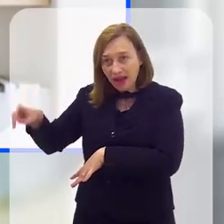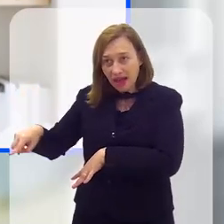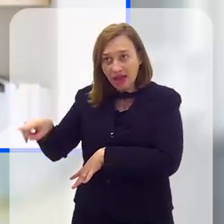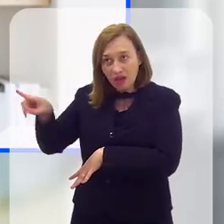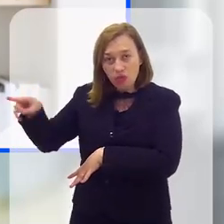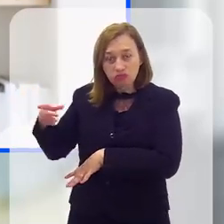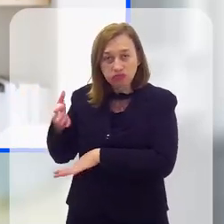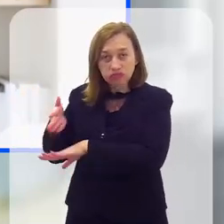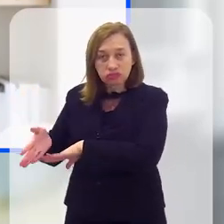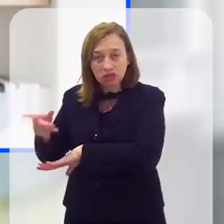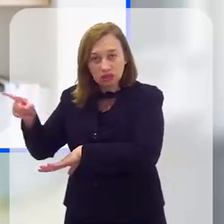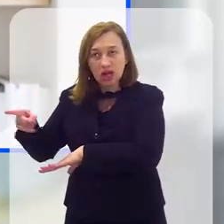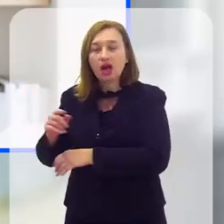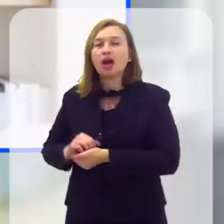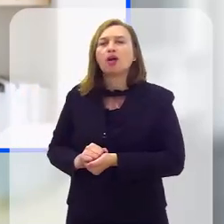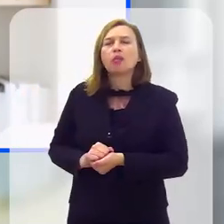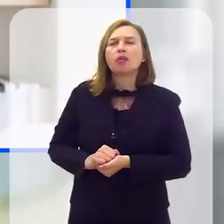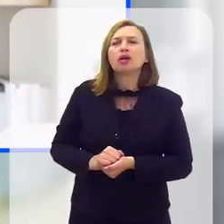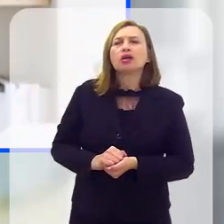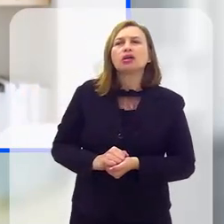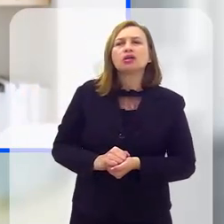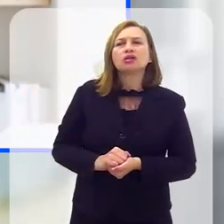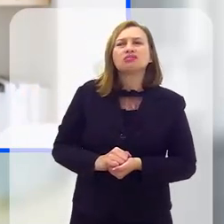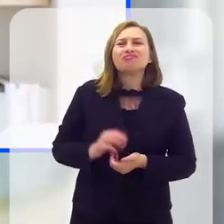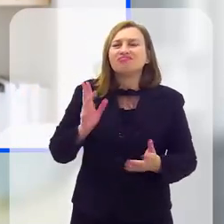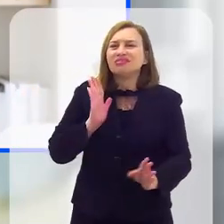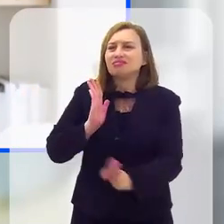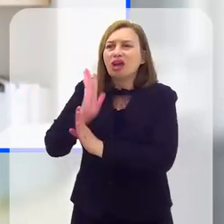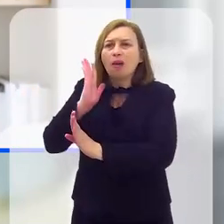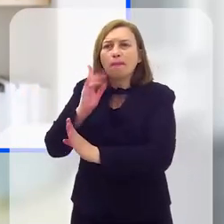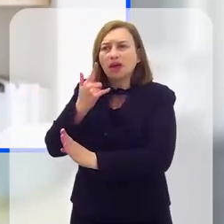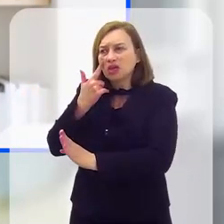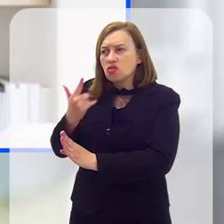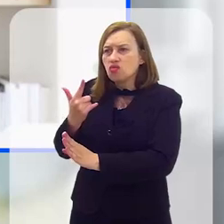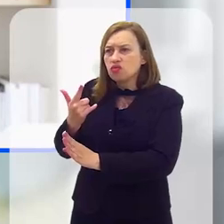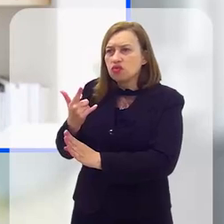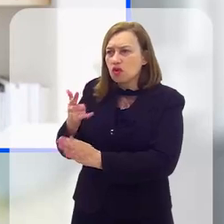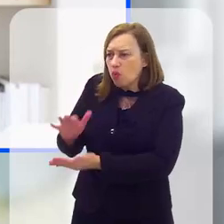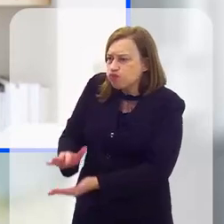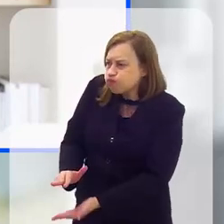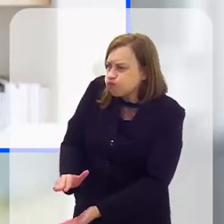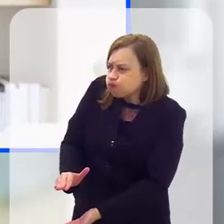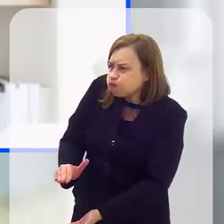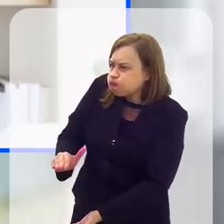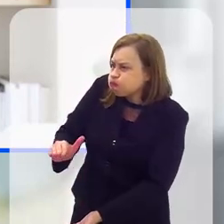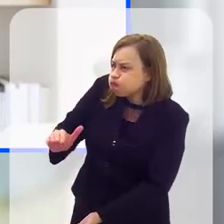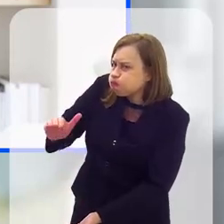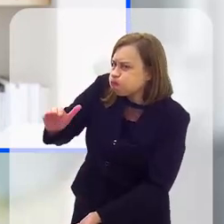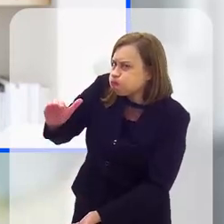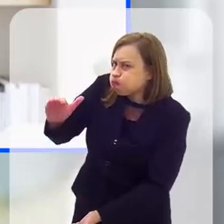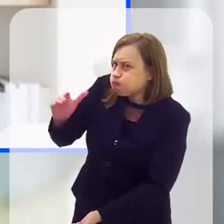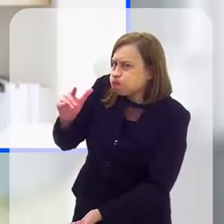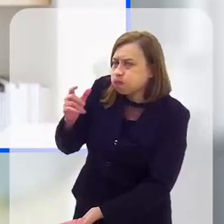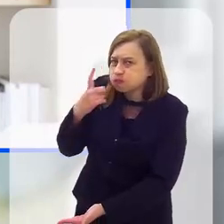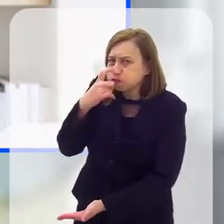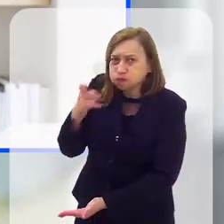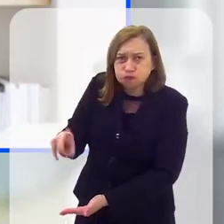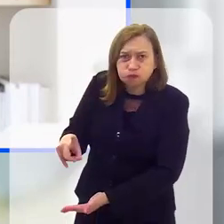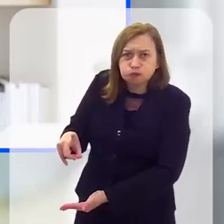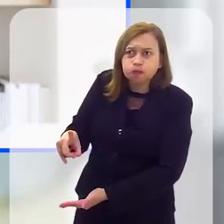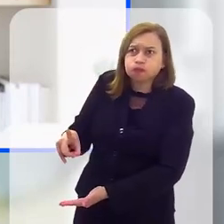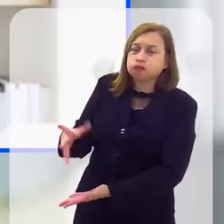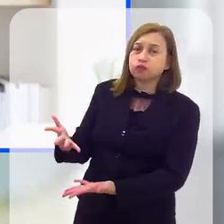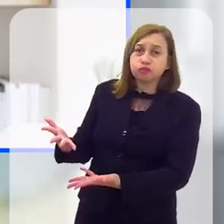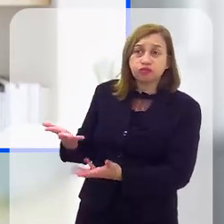Maré quando estava pacificada, enfim. E de repente eu me deparei com uma montanha de lixo, mas era uma montanha de lixo